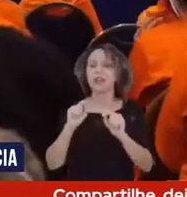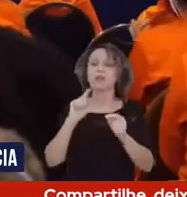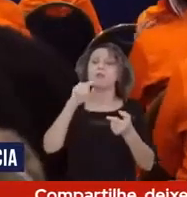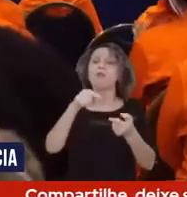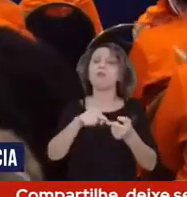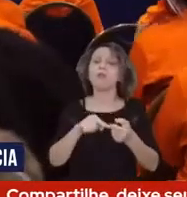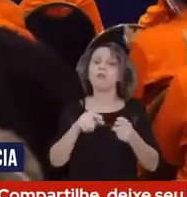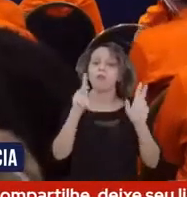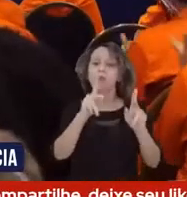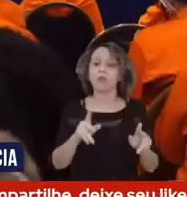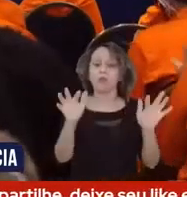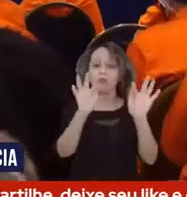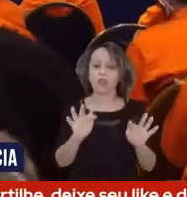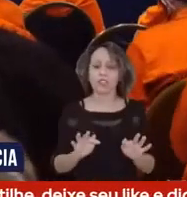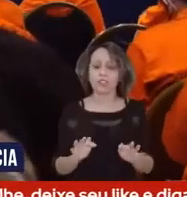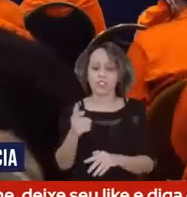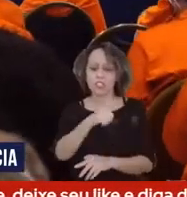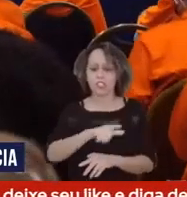Obrigada.